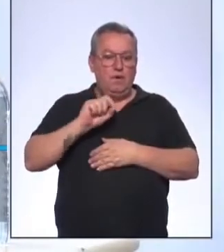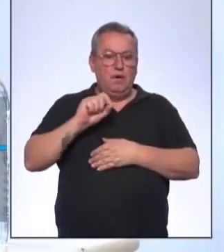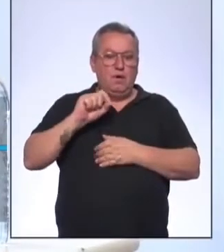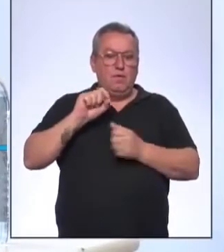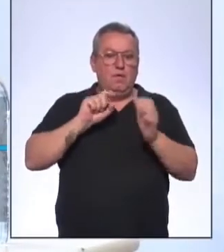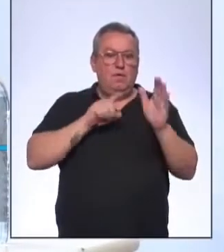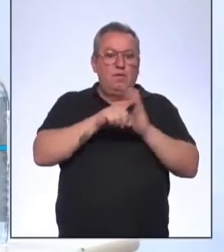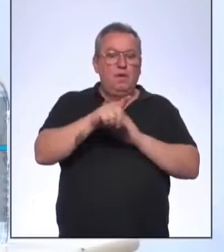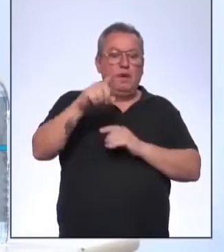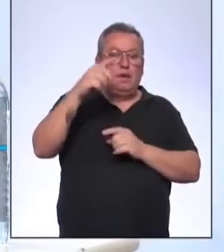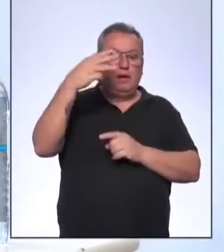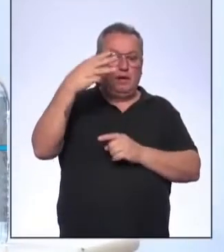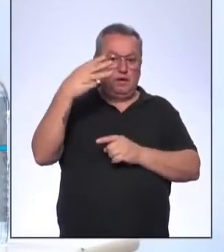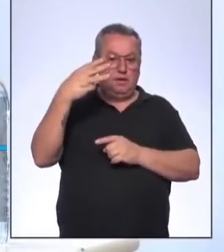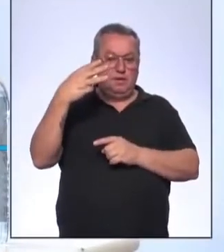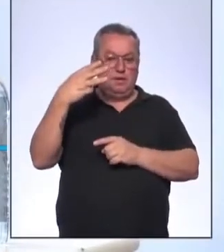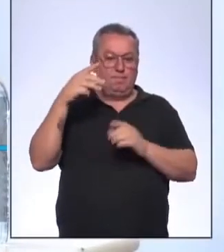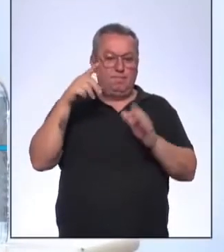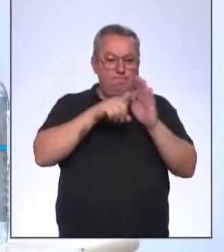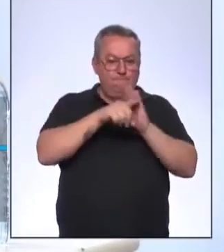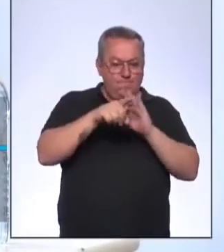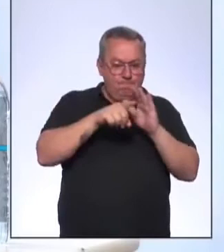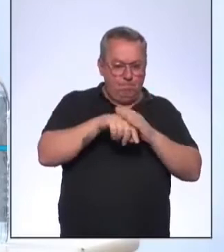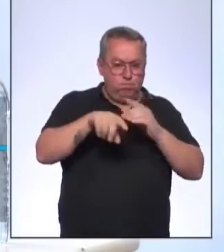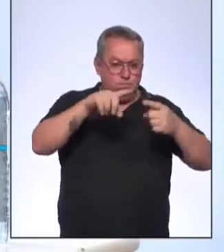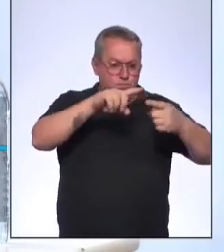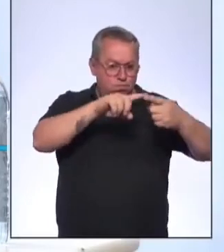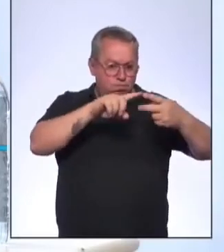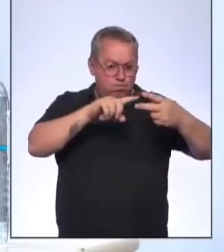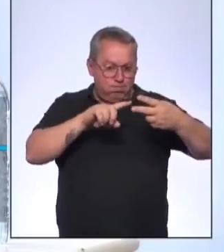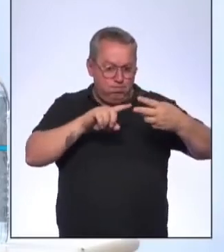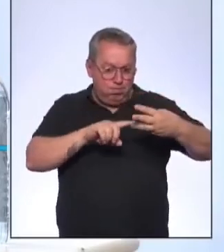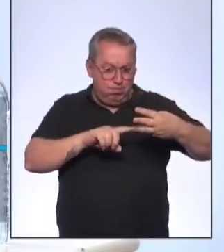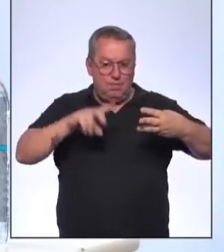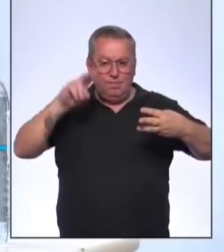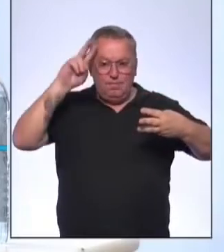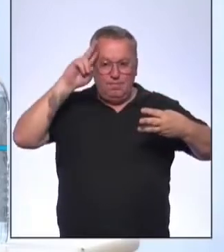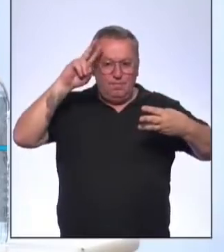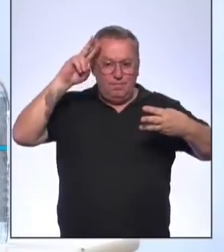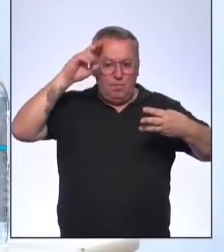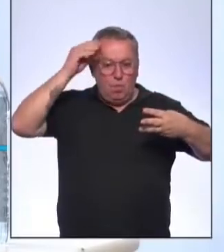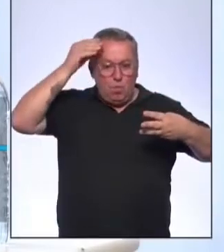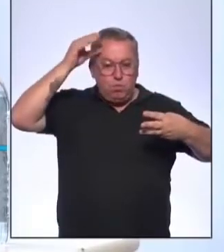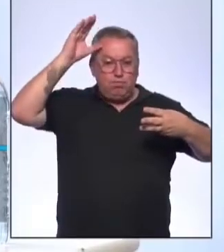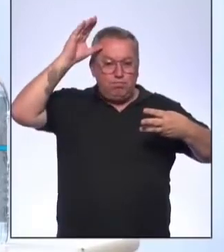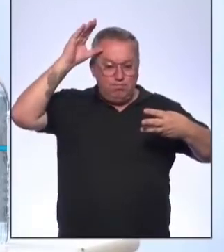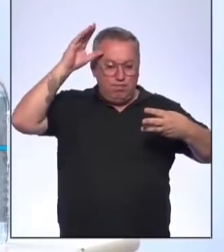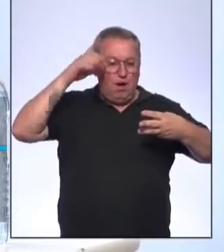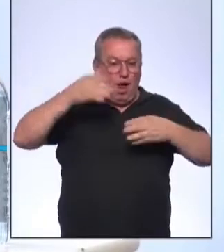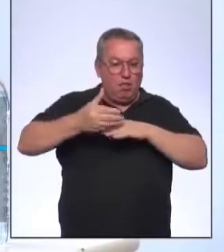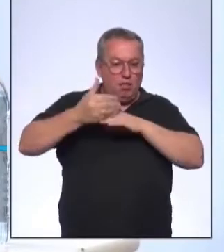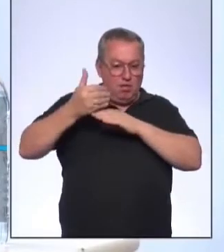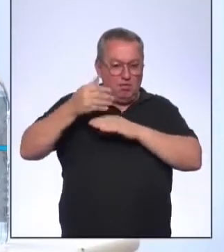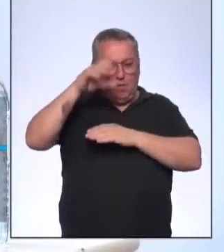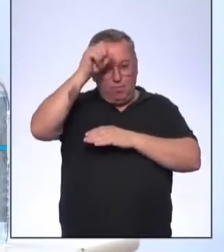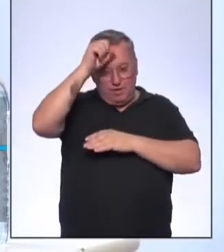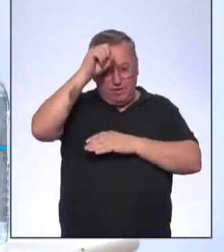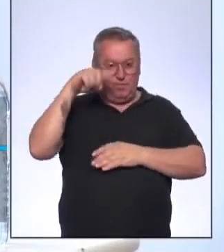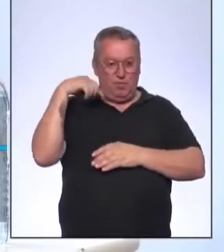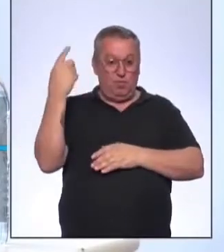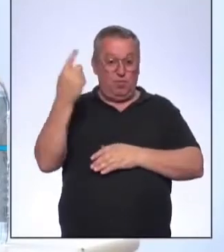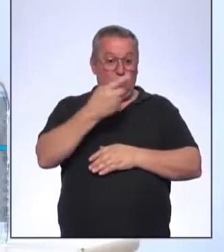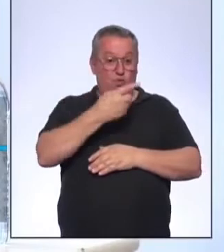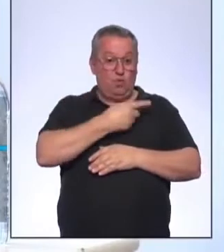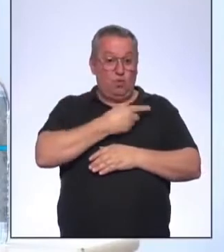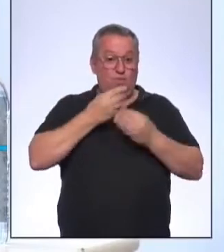três perguntinhas para vocês para que nosso retomemos um pouquinho os conhecimentos Tá certo nós